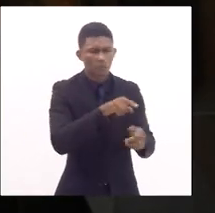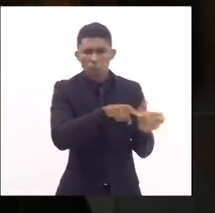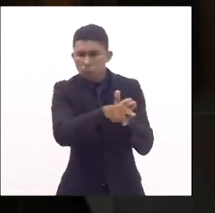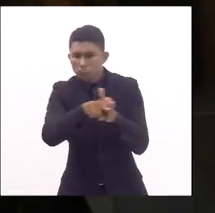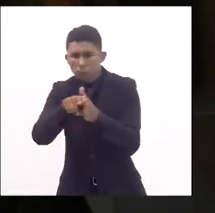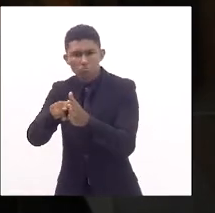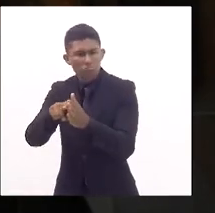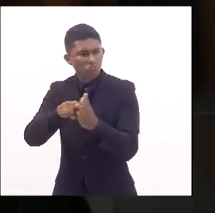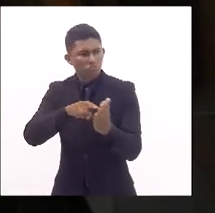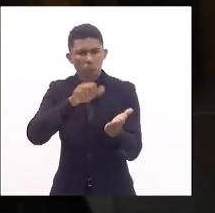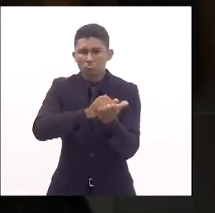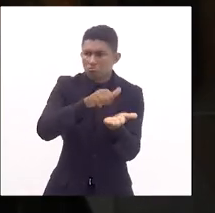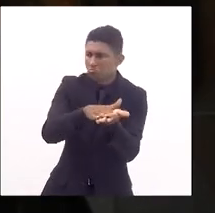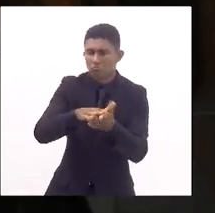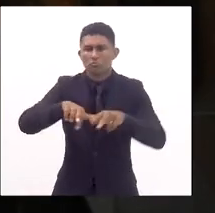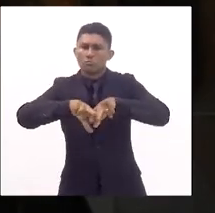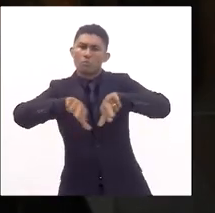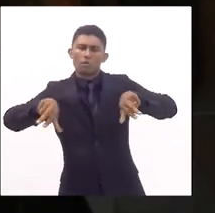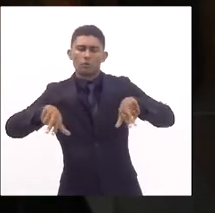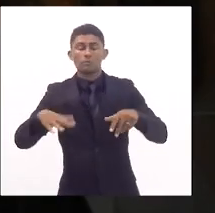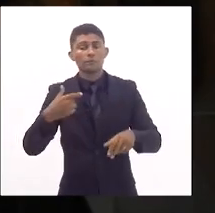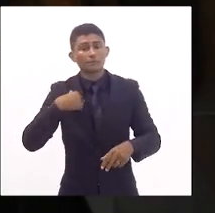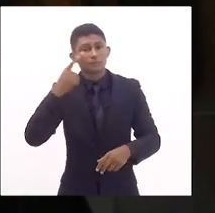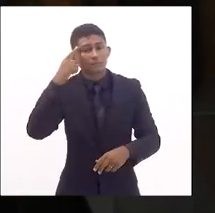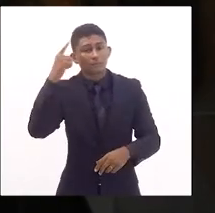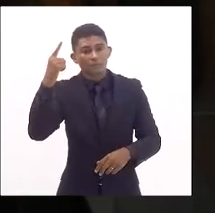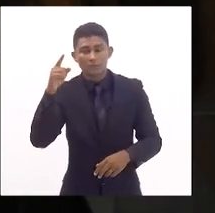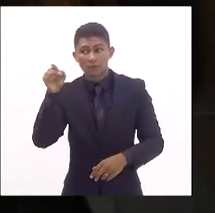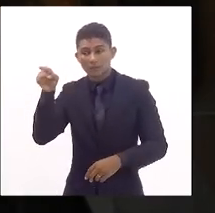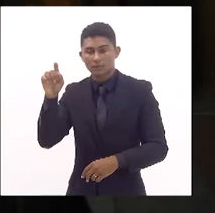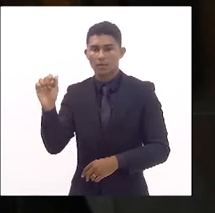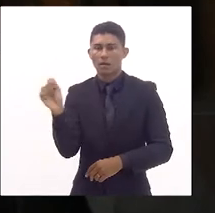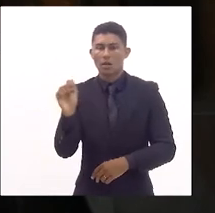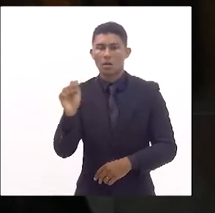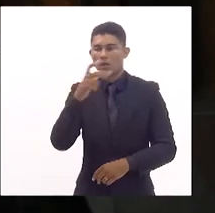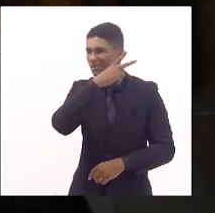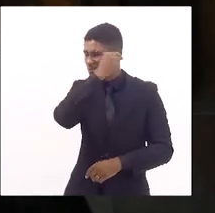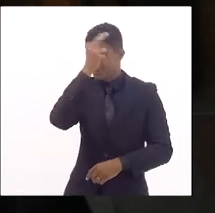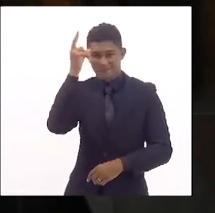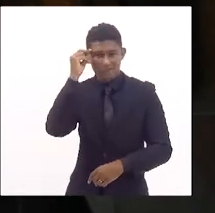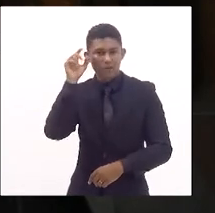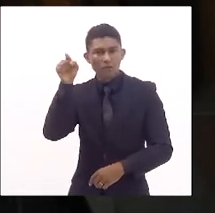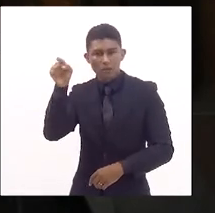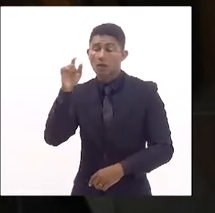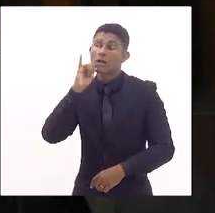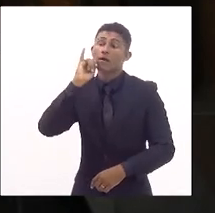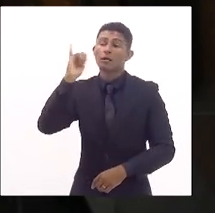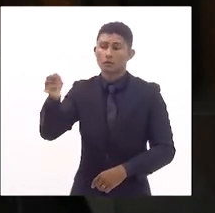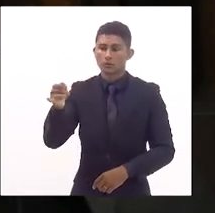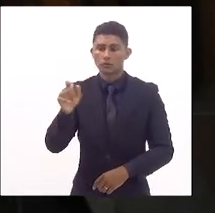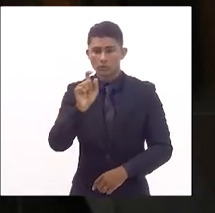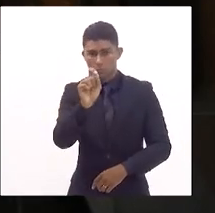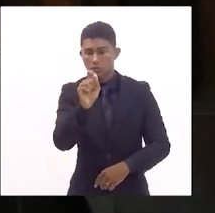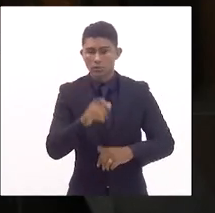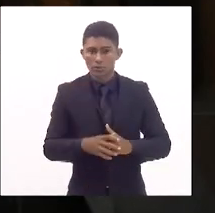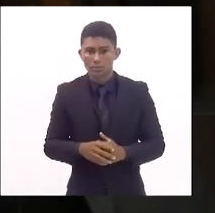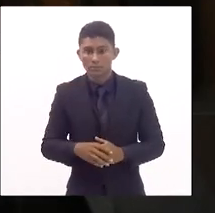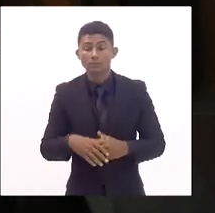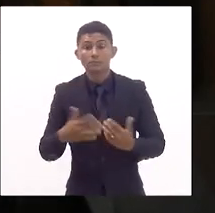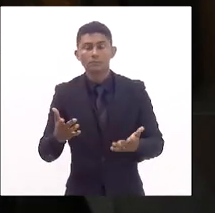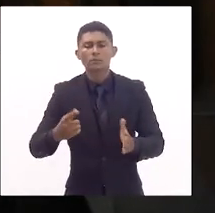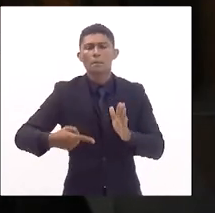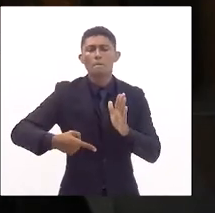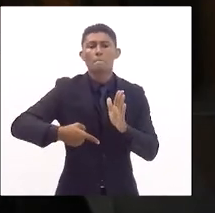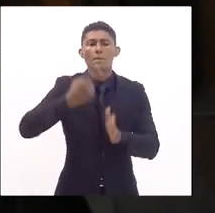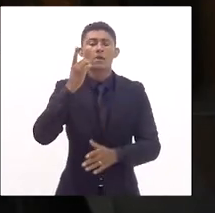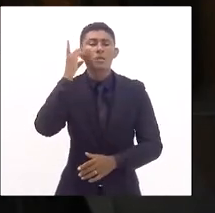queria Recordar aqui ao prefeito a Prefeitura de Araruama né que o primeiro